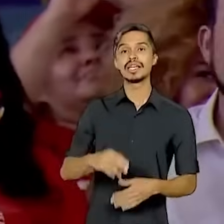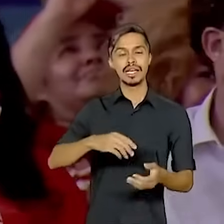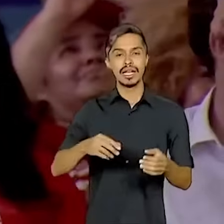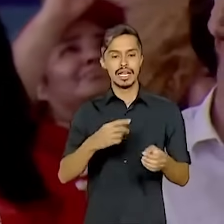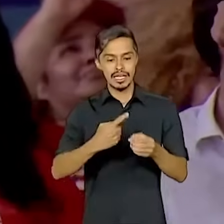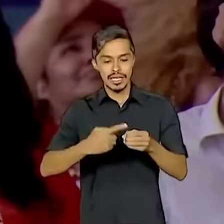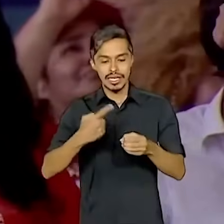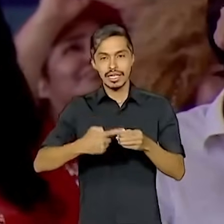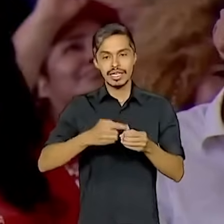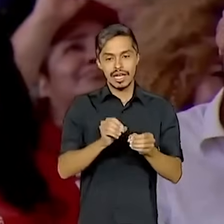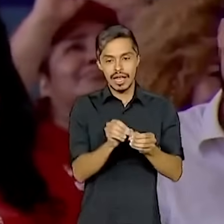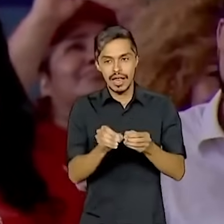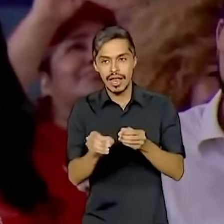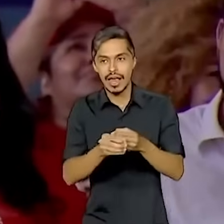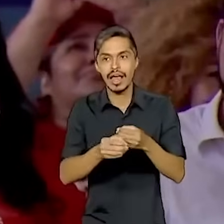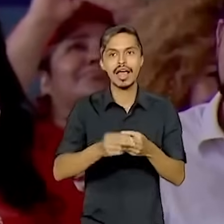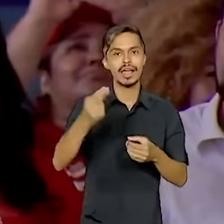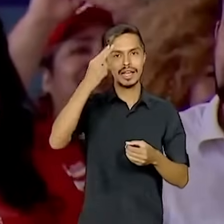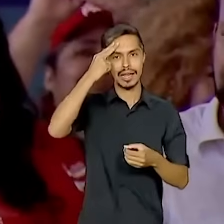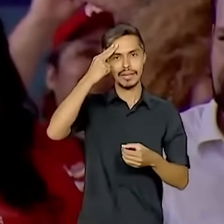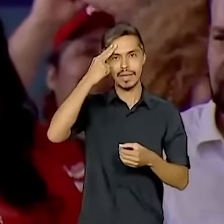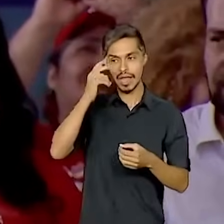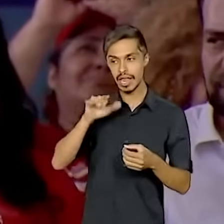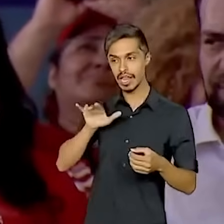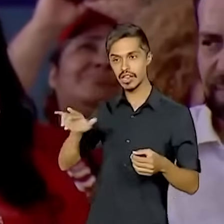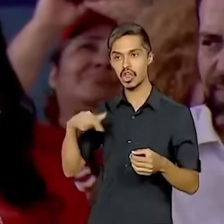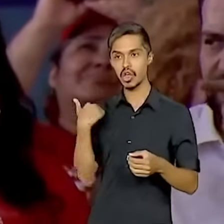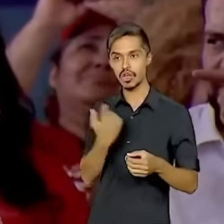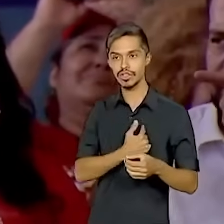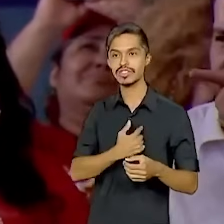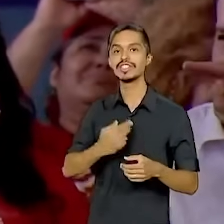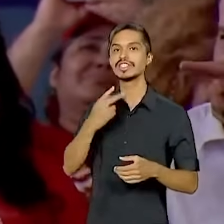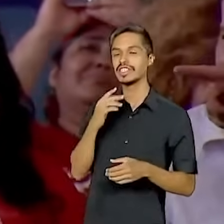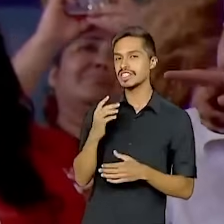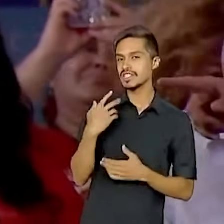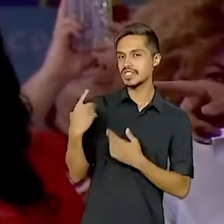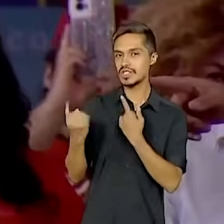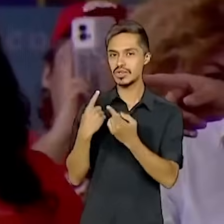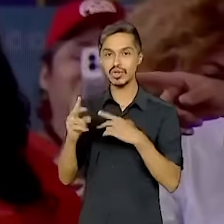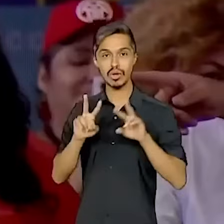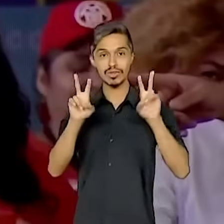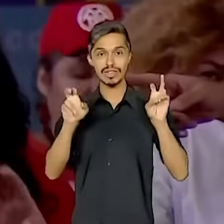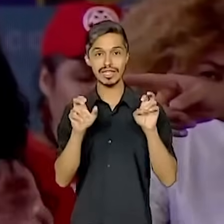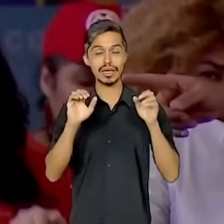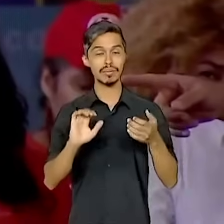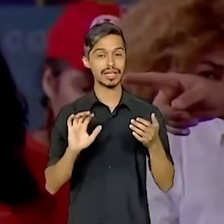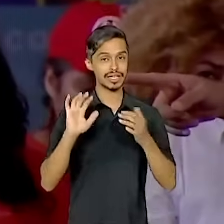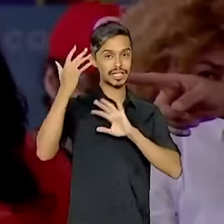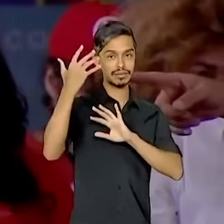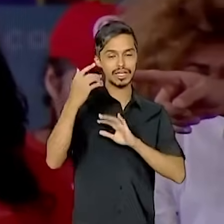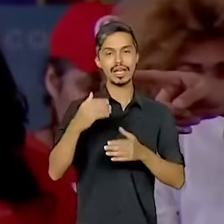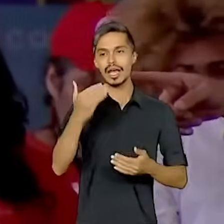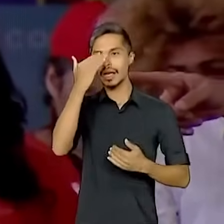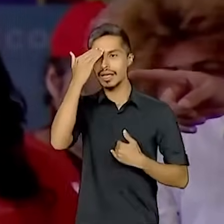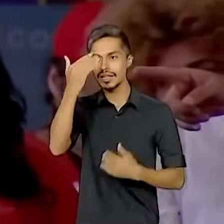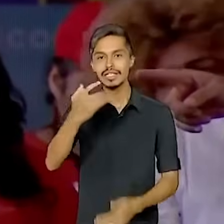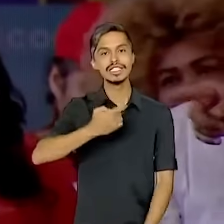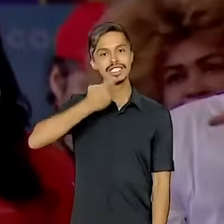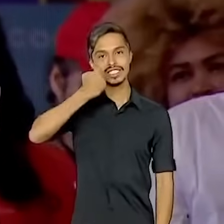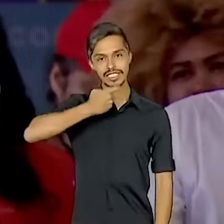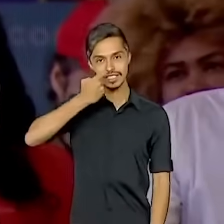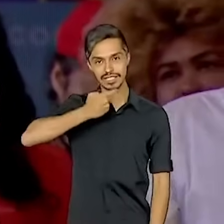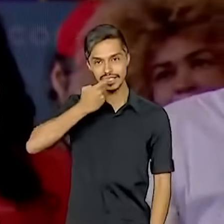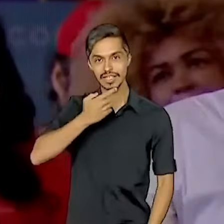Árabes, quando nós fomos discutir a questão do clima. Quero agradecer ao companheiro Paulo Teixeira,